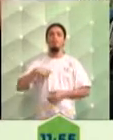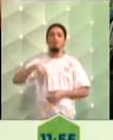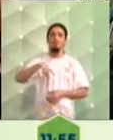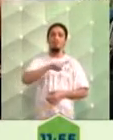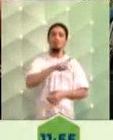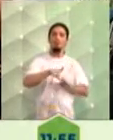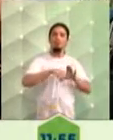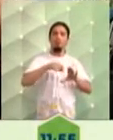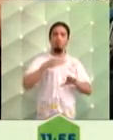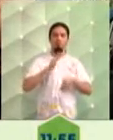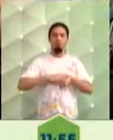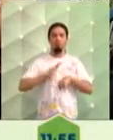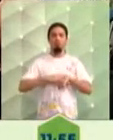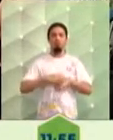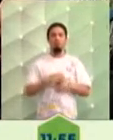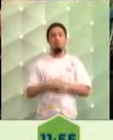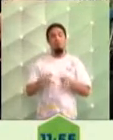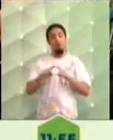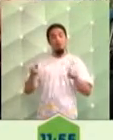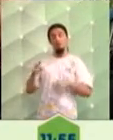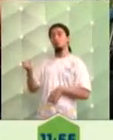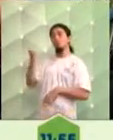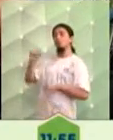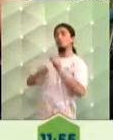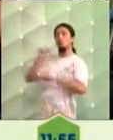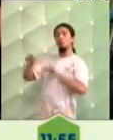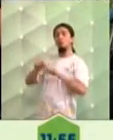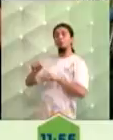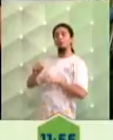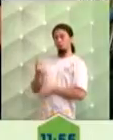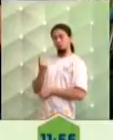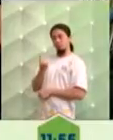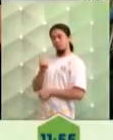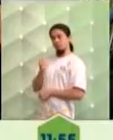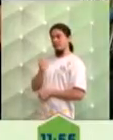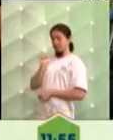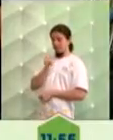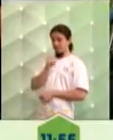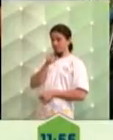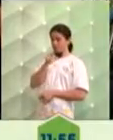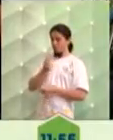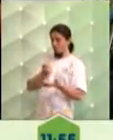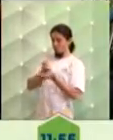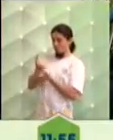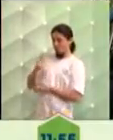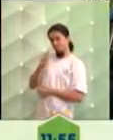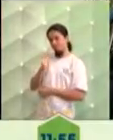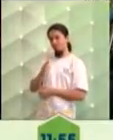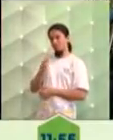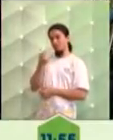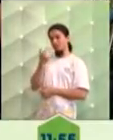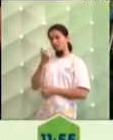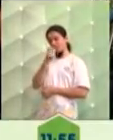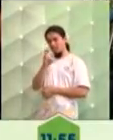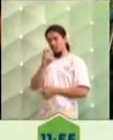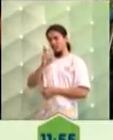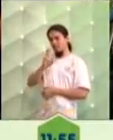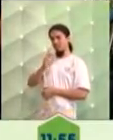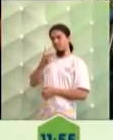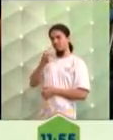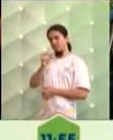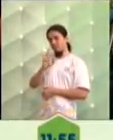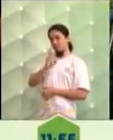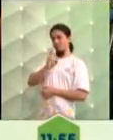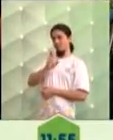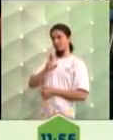importa, Márcia, a quantidade, o valor da compra. Se você comprar alguma coisa de 15 reais, 10, 20, 500 reais, peça a nota